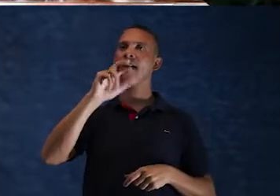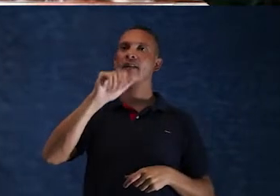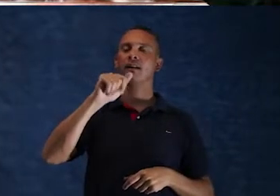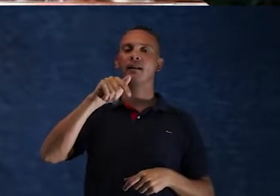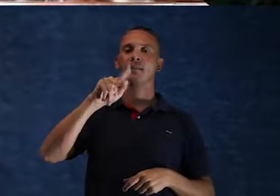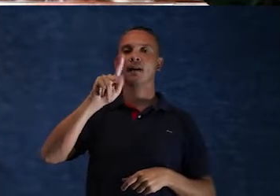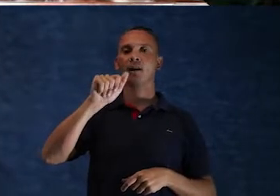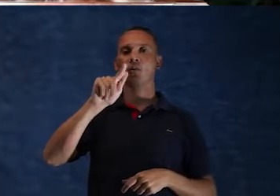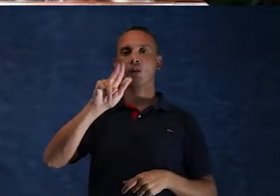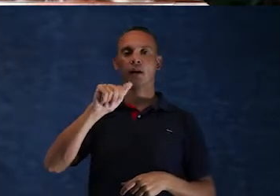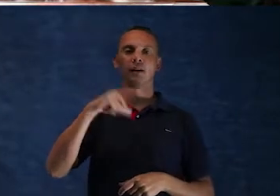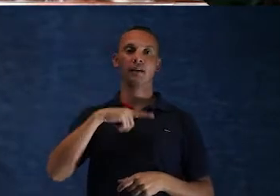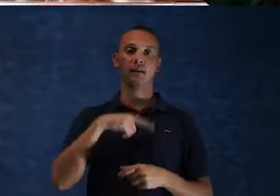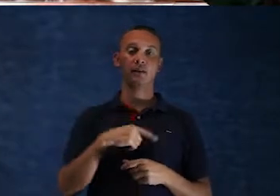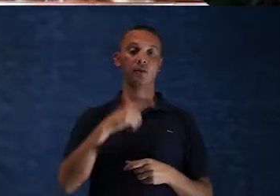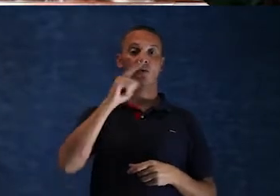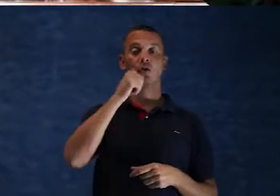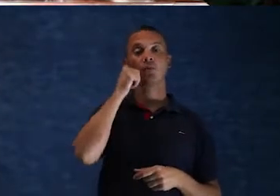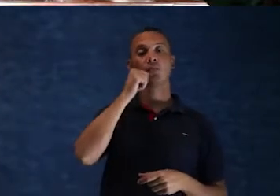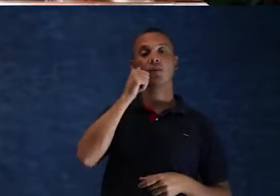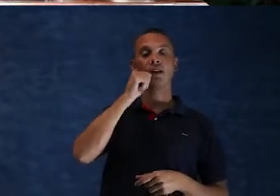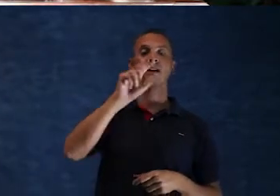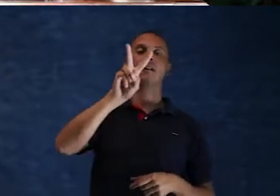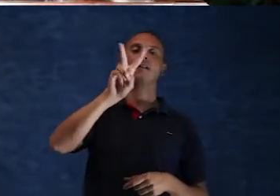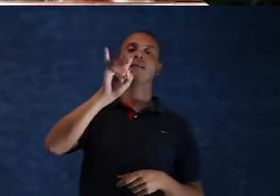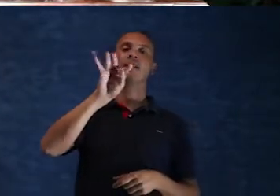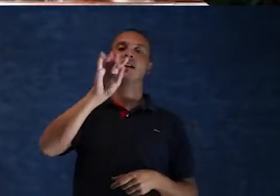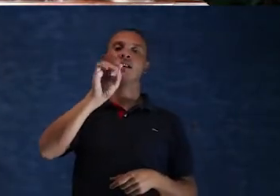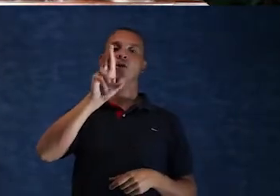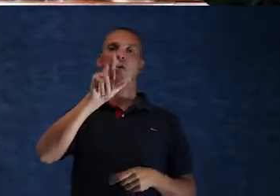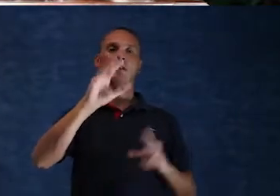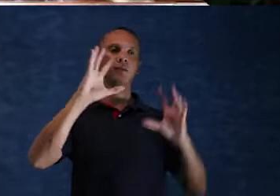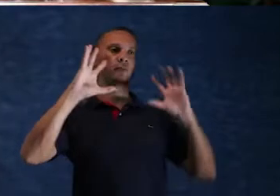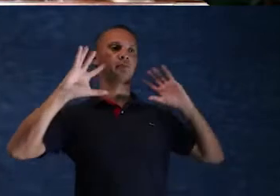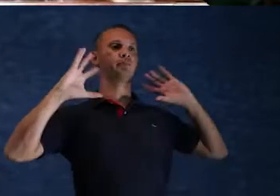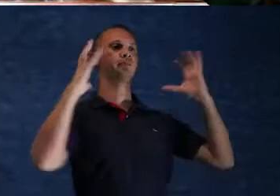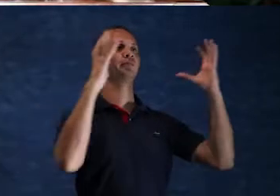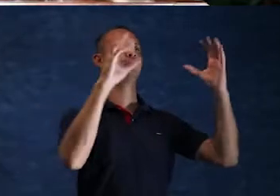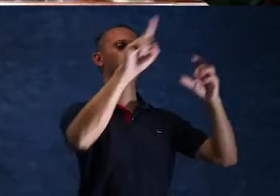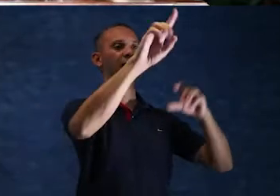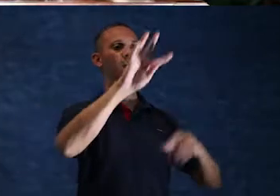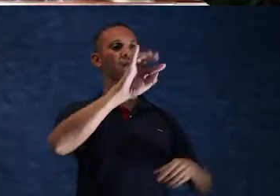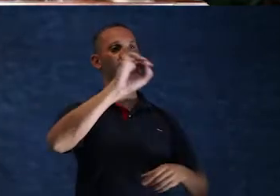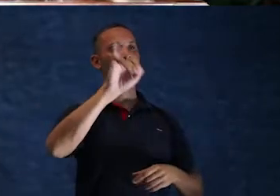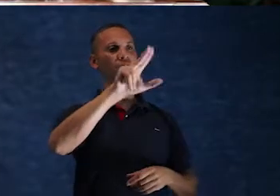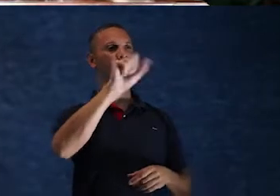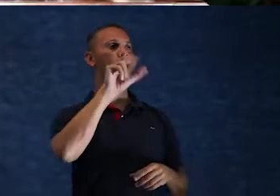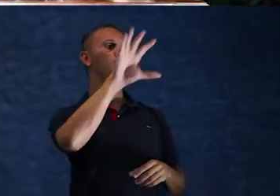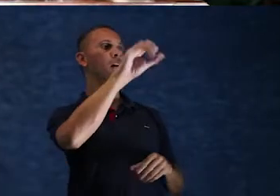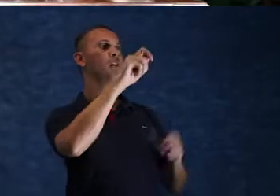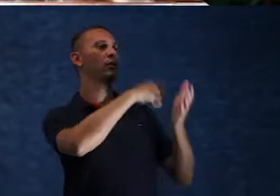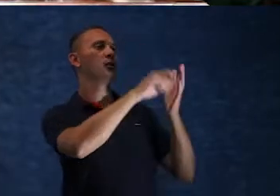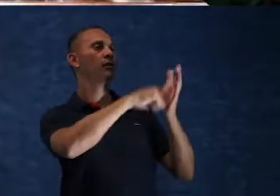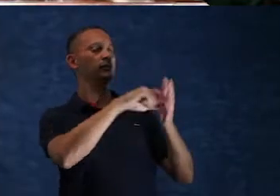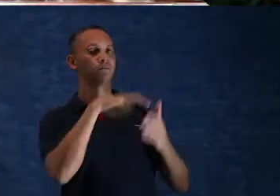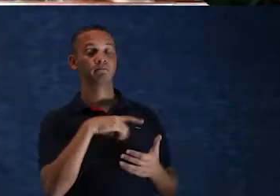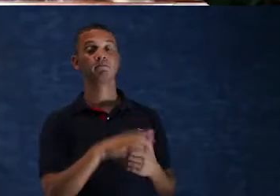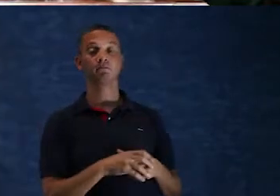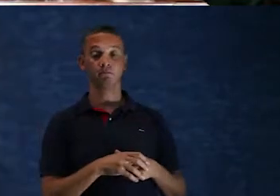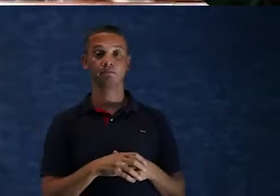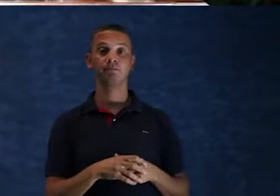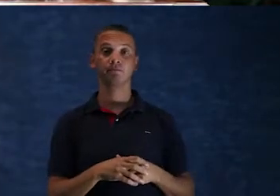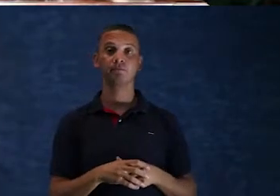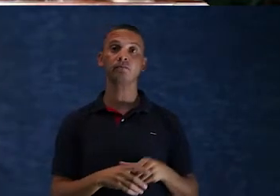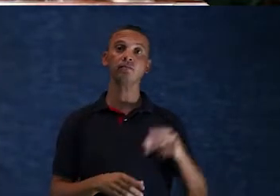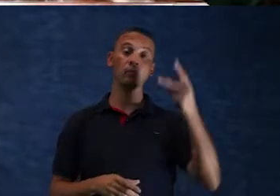é claro. E Victória Saramago, a Floresta da Tijuca. A contrapartida paulista para essa antologia foi São